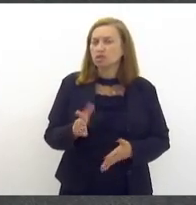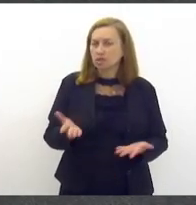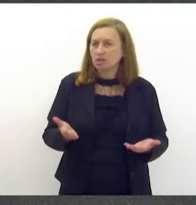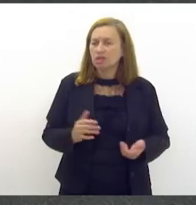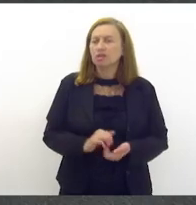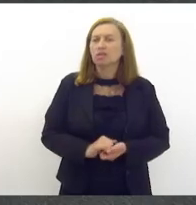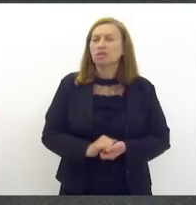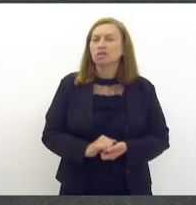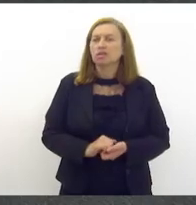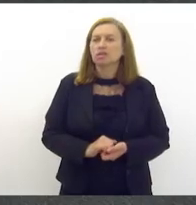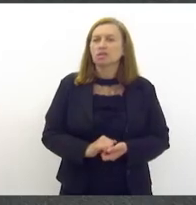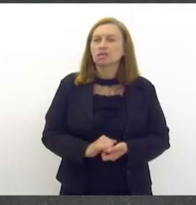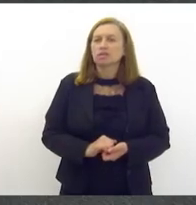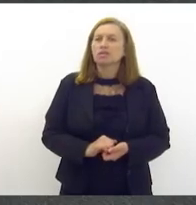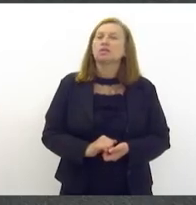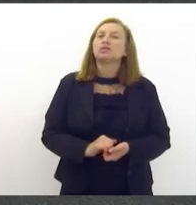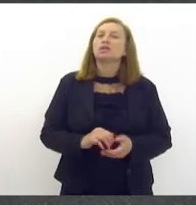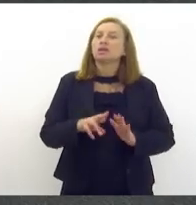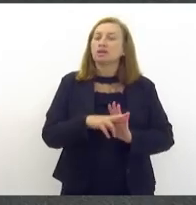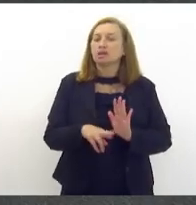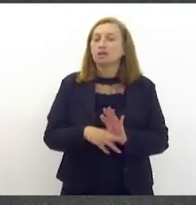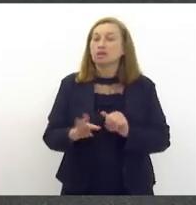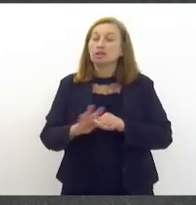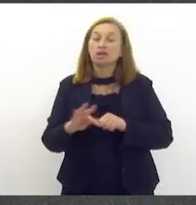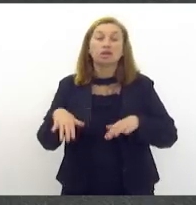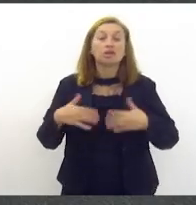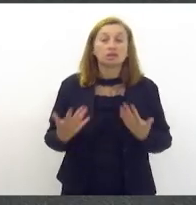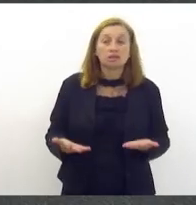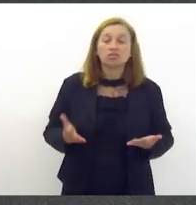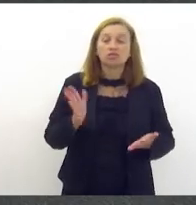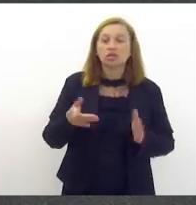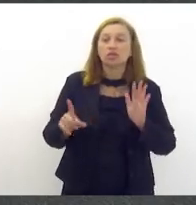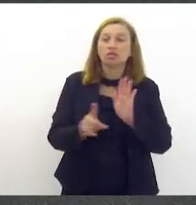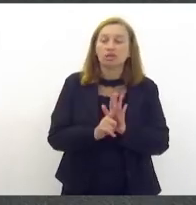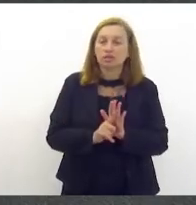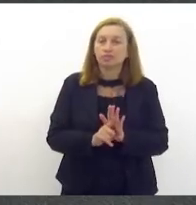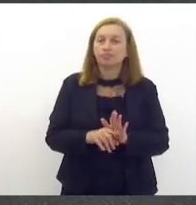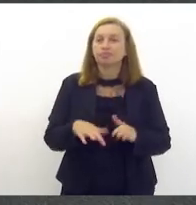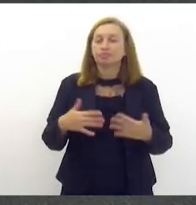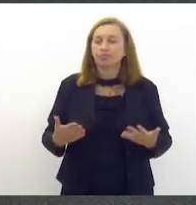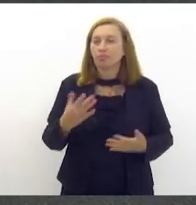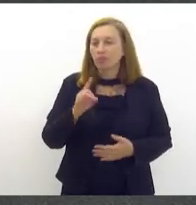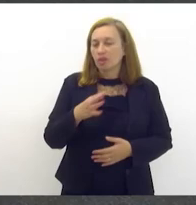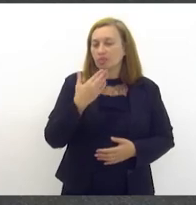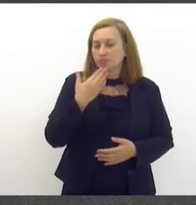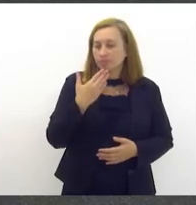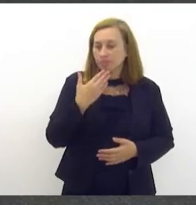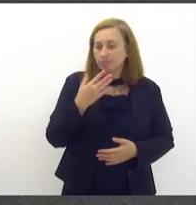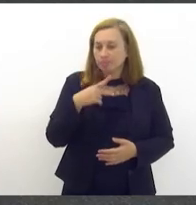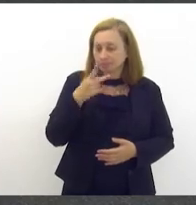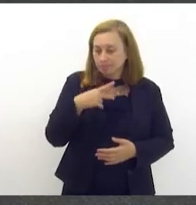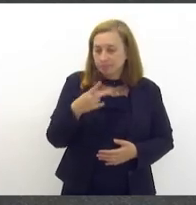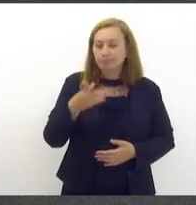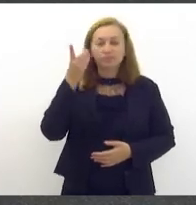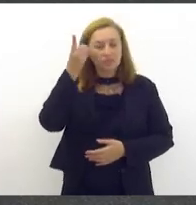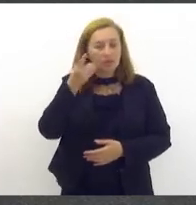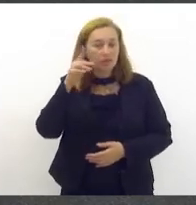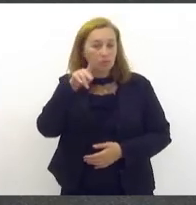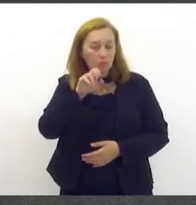e critérios técnicos. Então, isso já é uma lei. Então, só para dizer, deputado